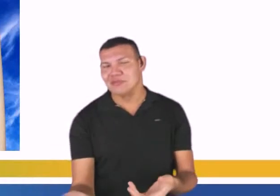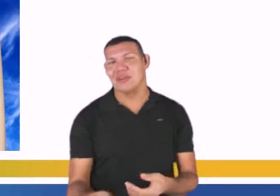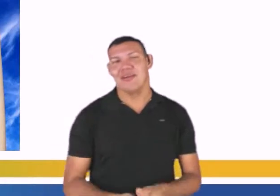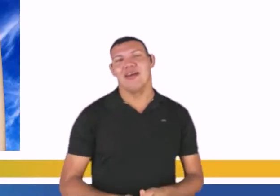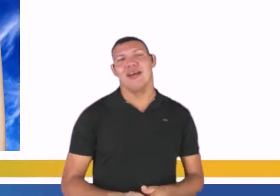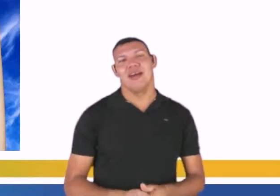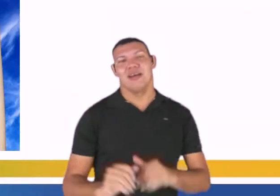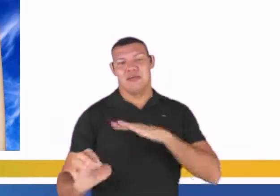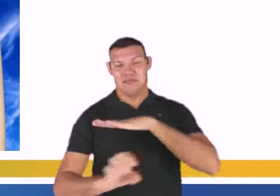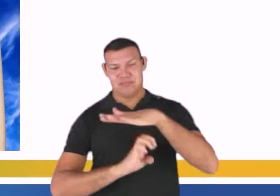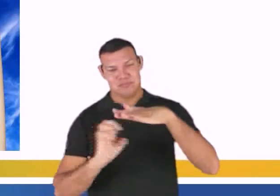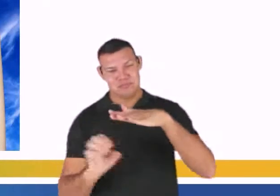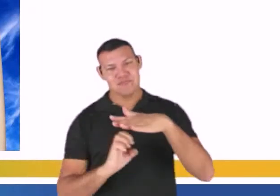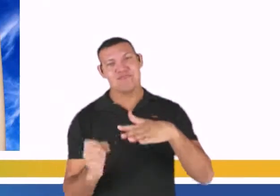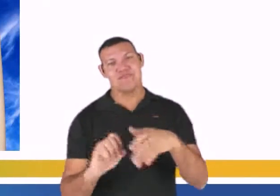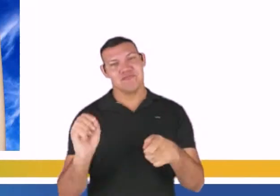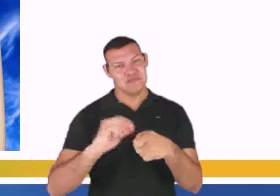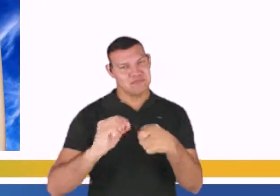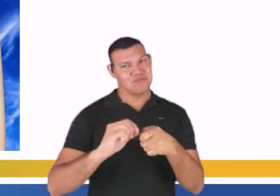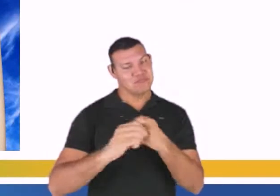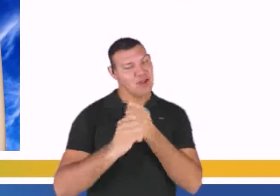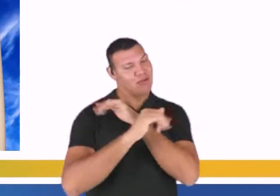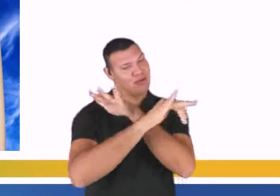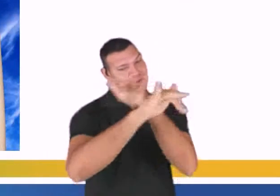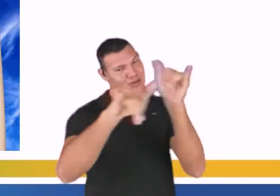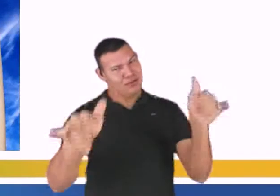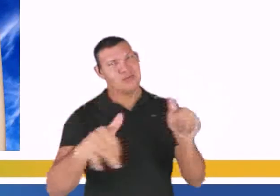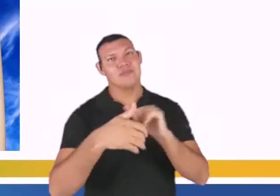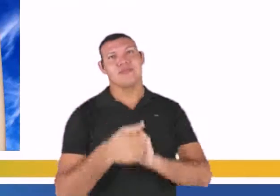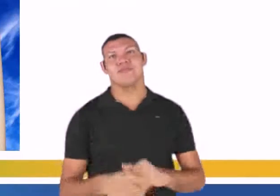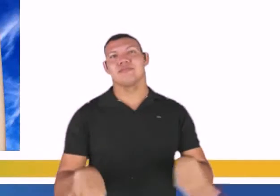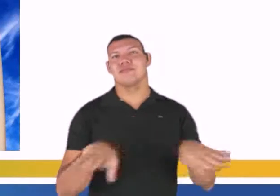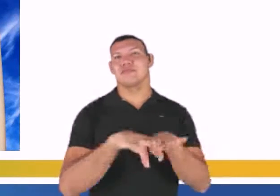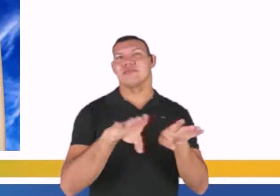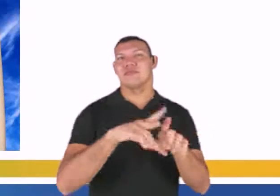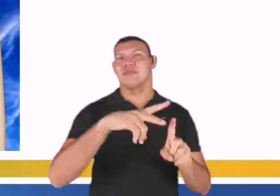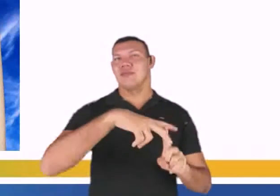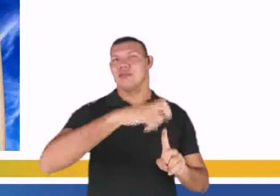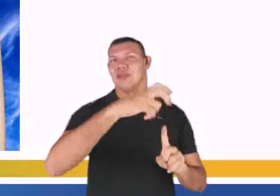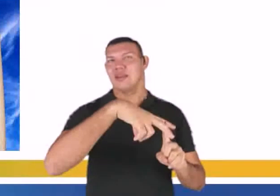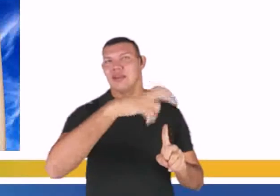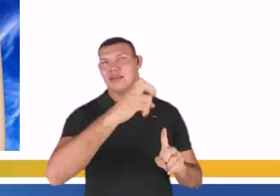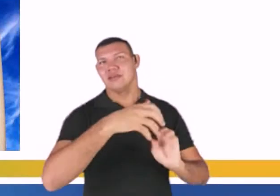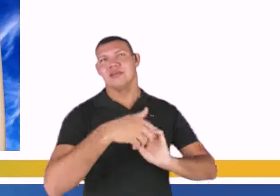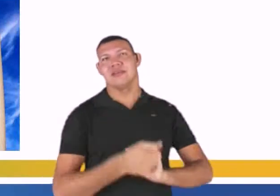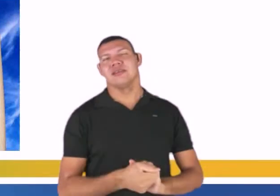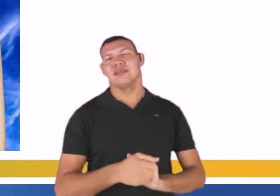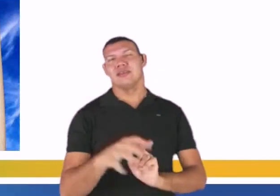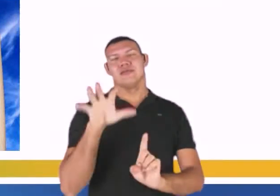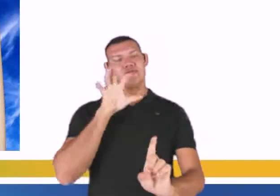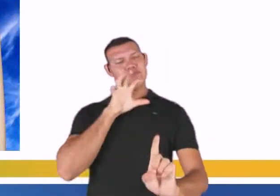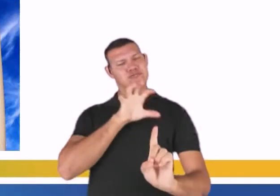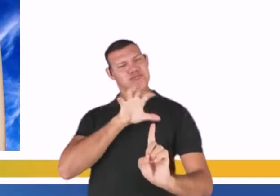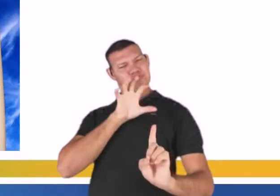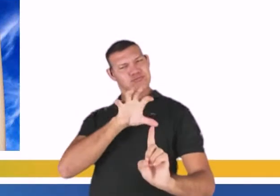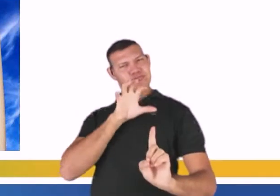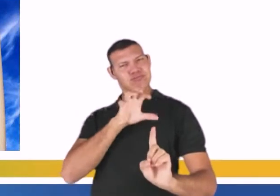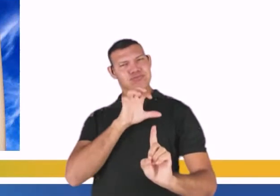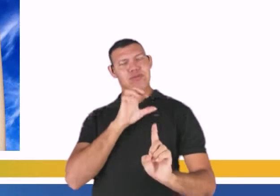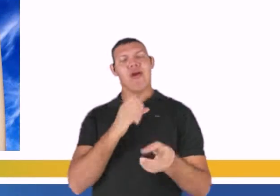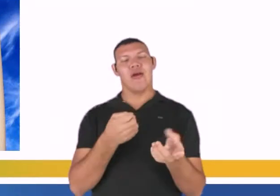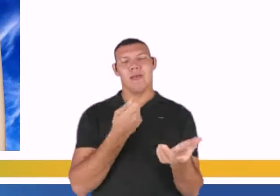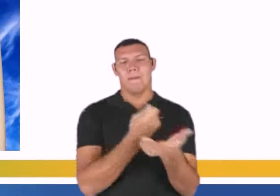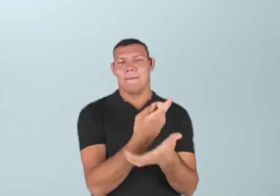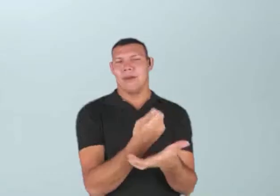daquela marca famosa de refrigerante, que a gente conhece bem, que sempre influencia os bons